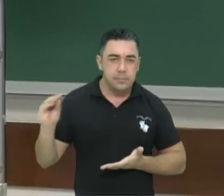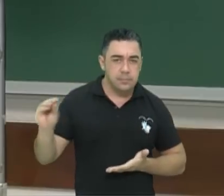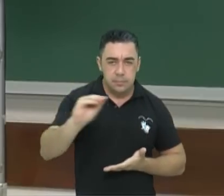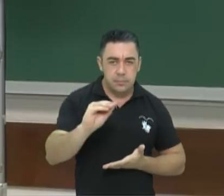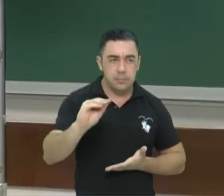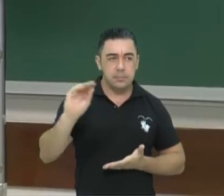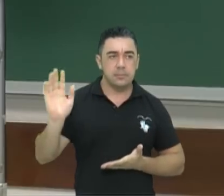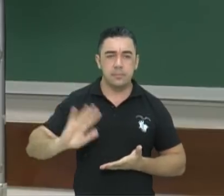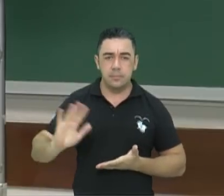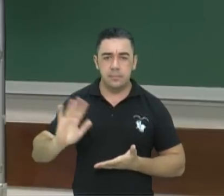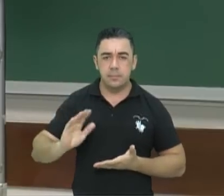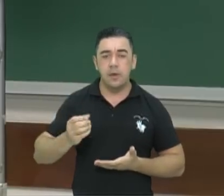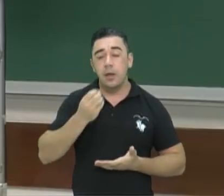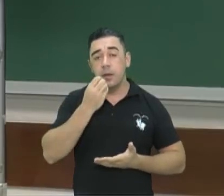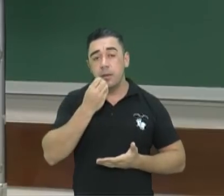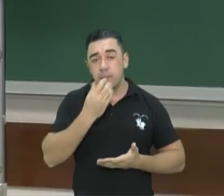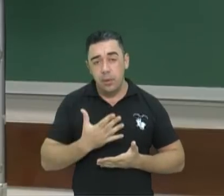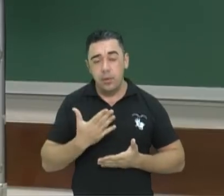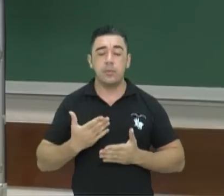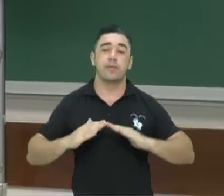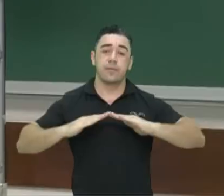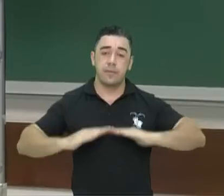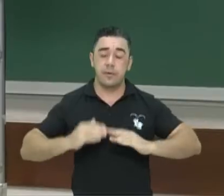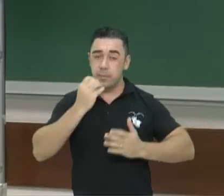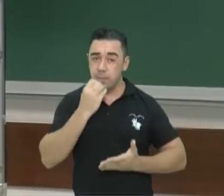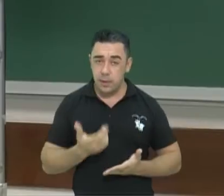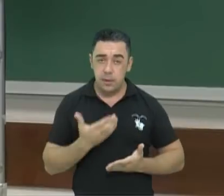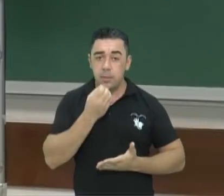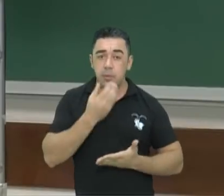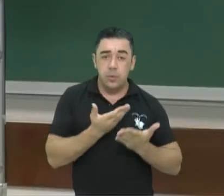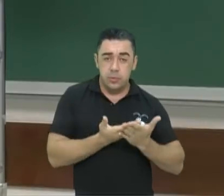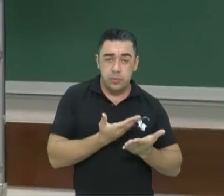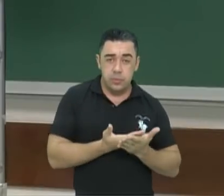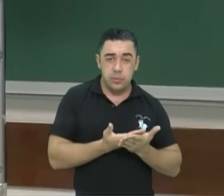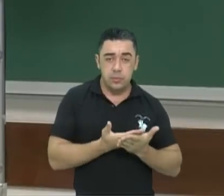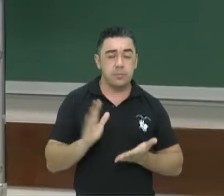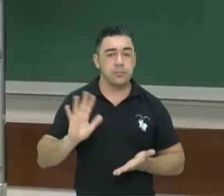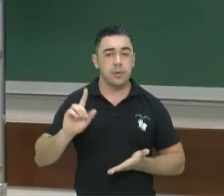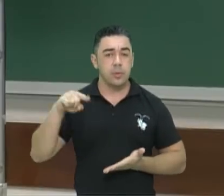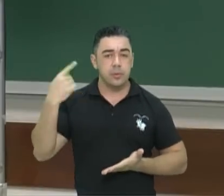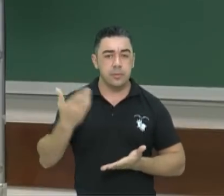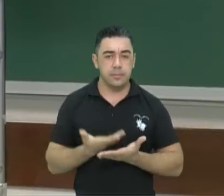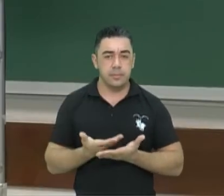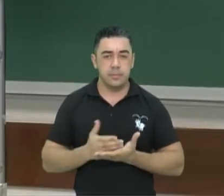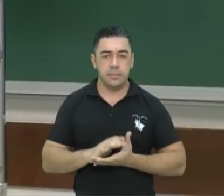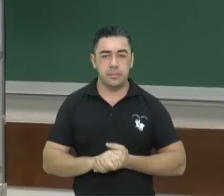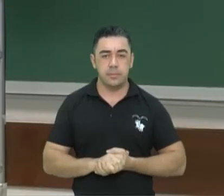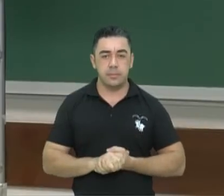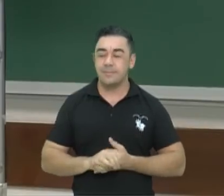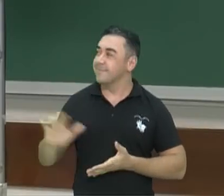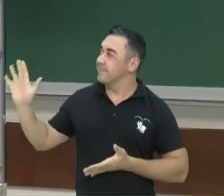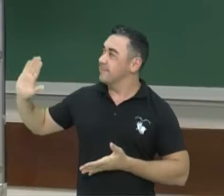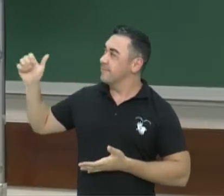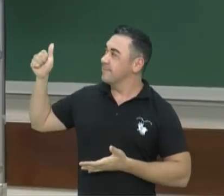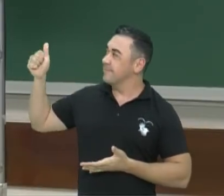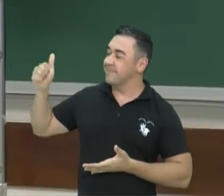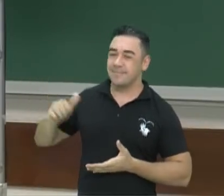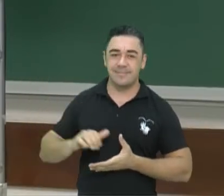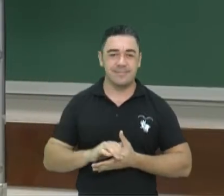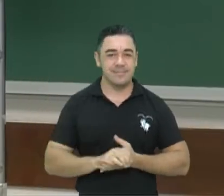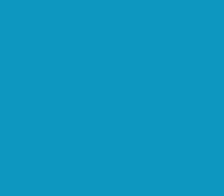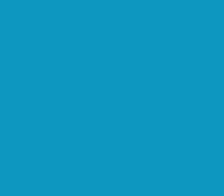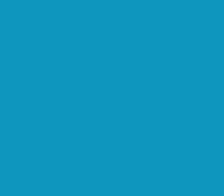posso dizer para vocês, né? Bons estudos, fiquem bem, até a próxima. Até mais, Thiago!